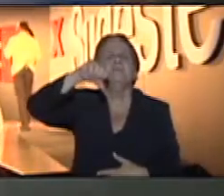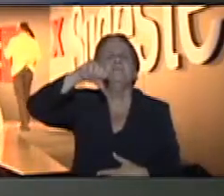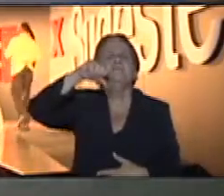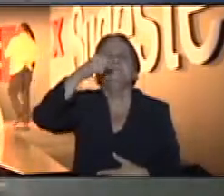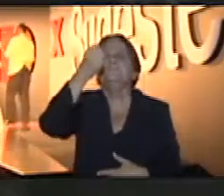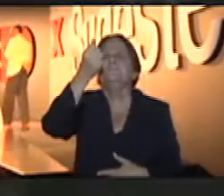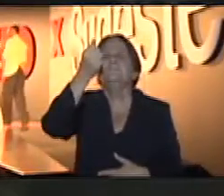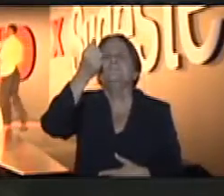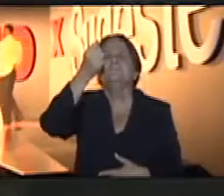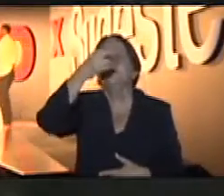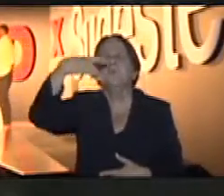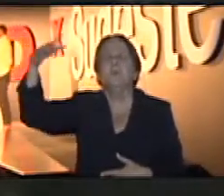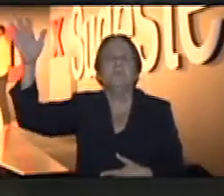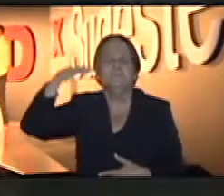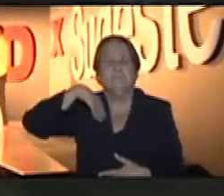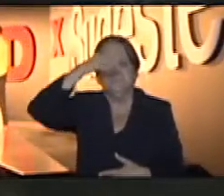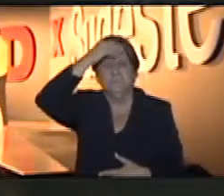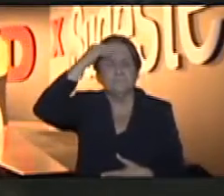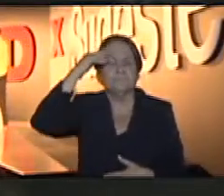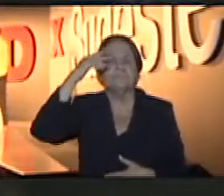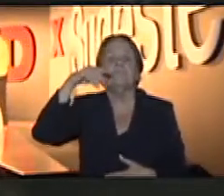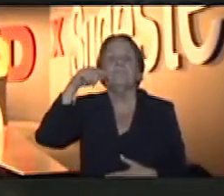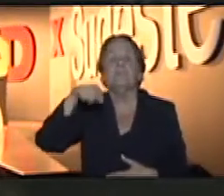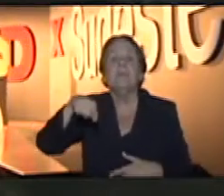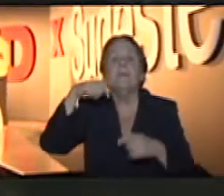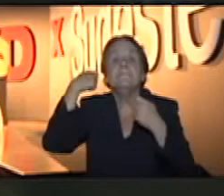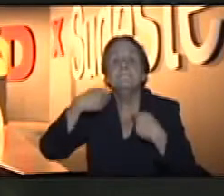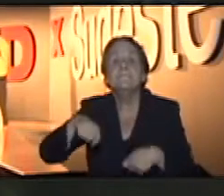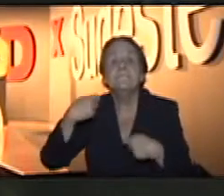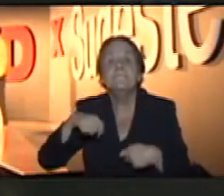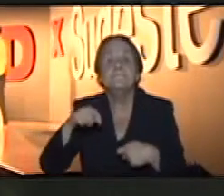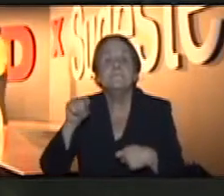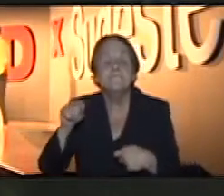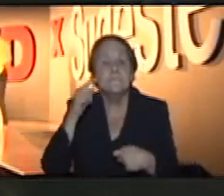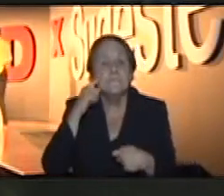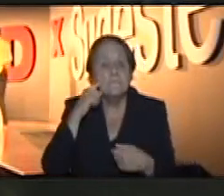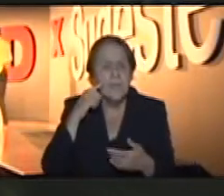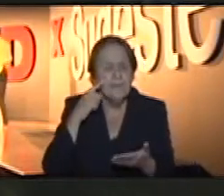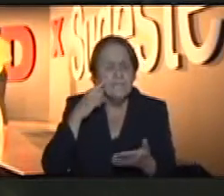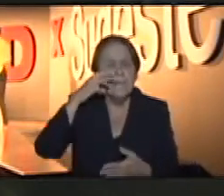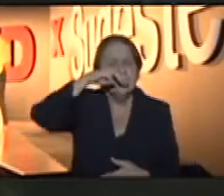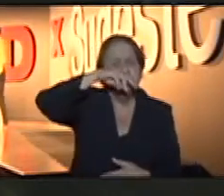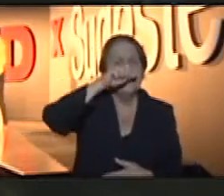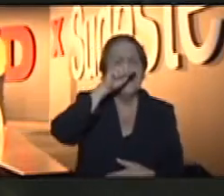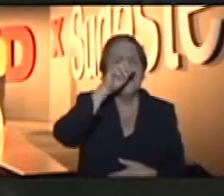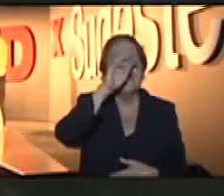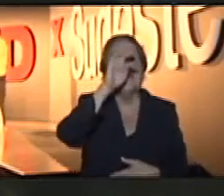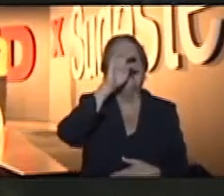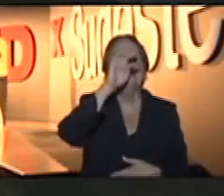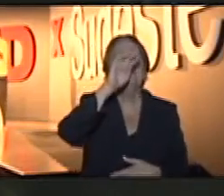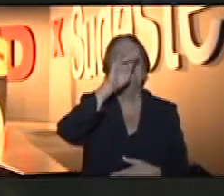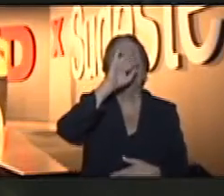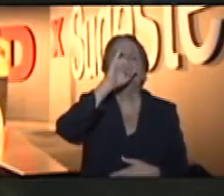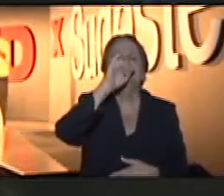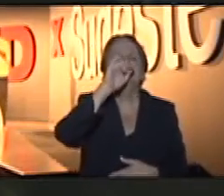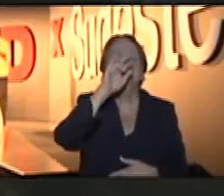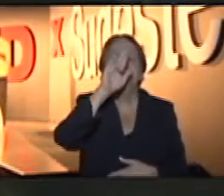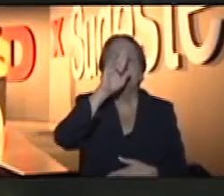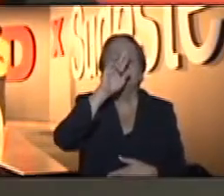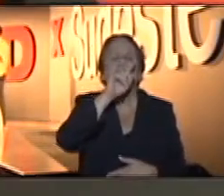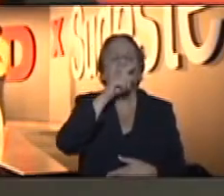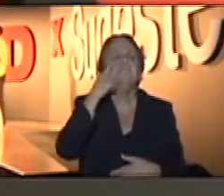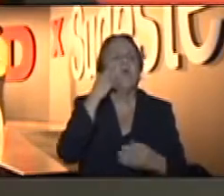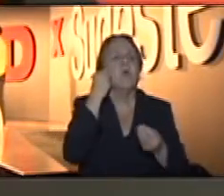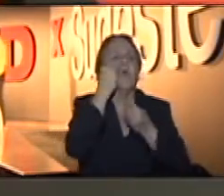1960 e alguma coisa precisou consultar Mat Luther King para o primeiro beijo